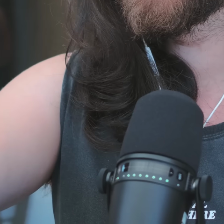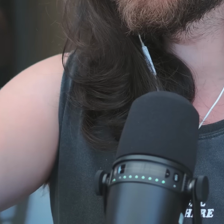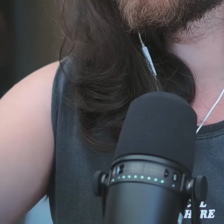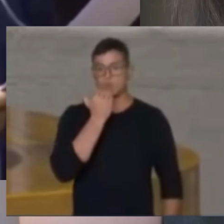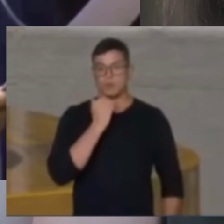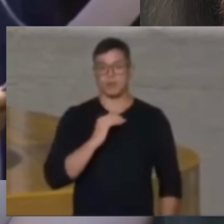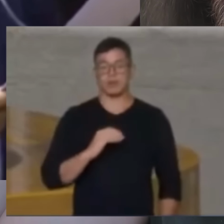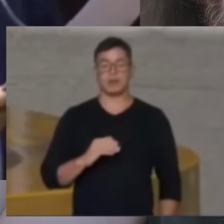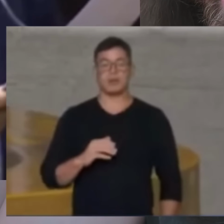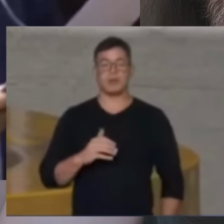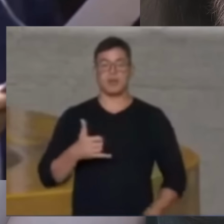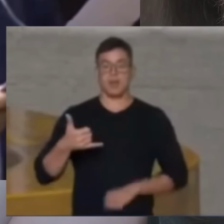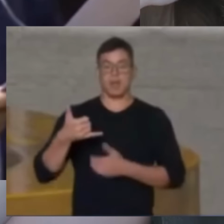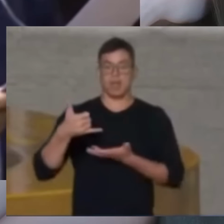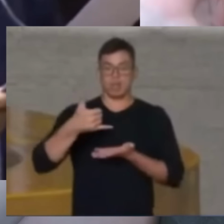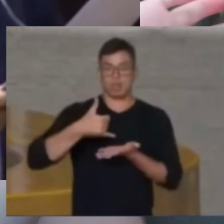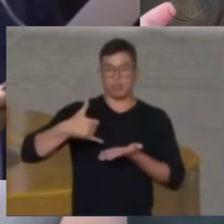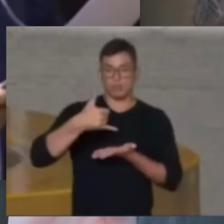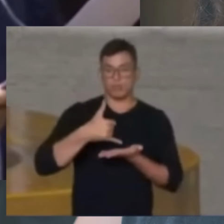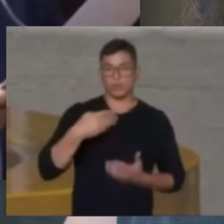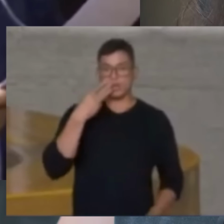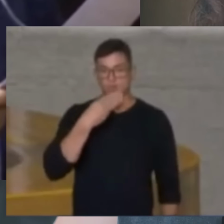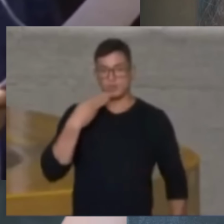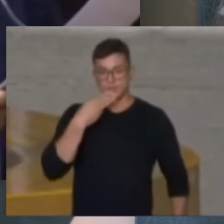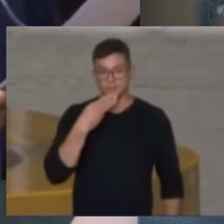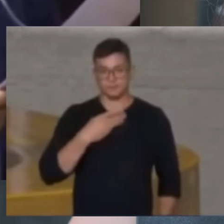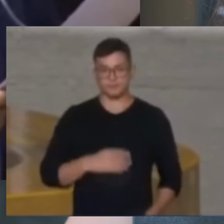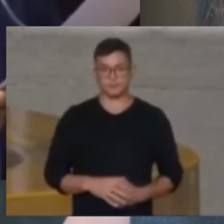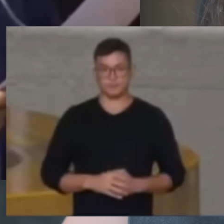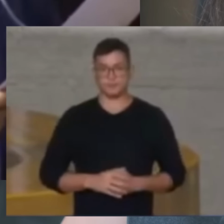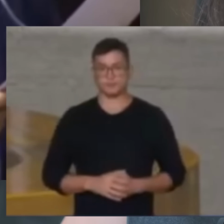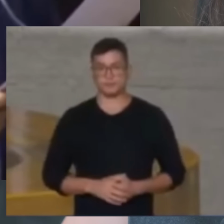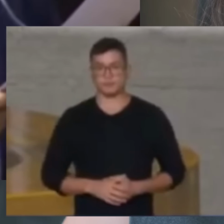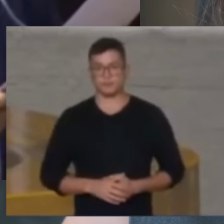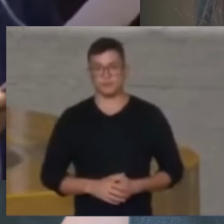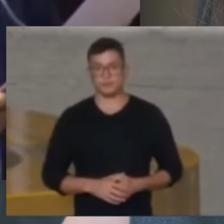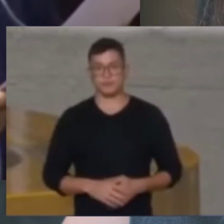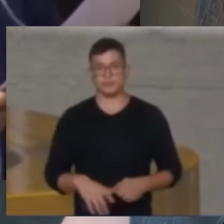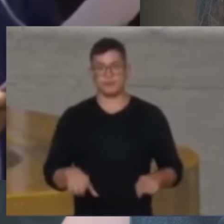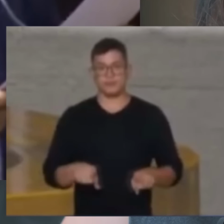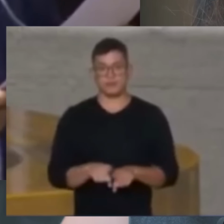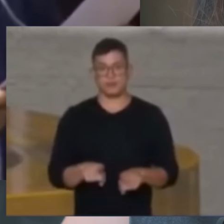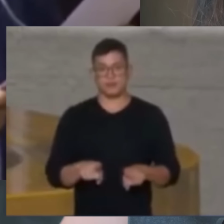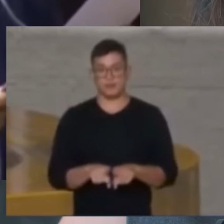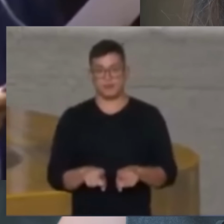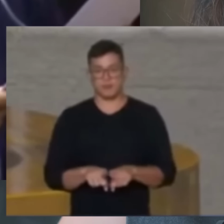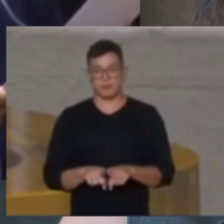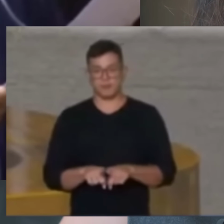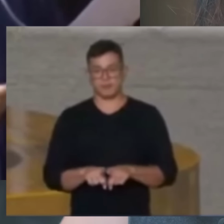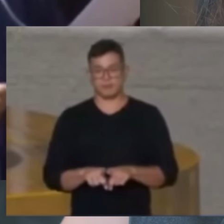Vai, vamos ver. E açúcar. O outro é a redução na